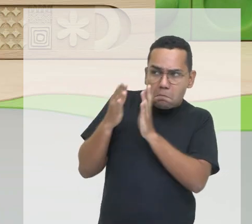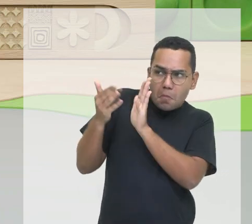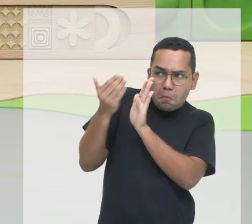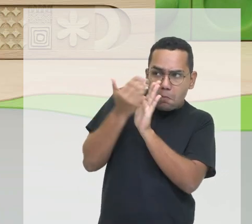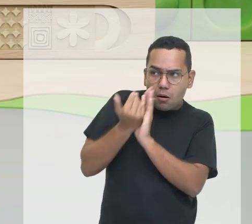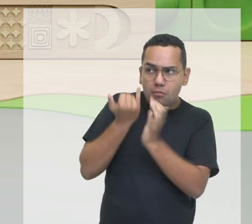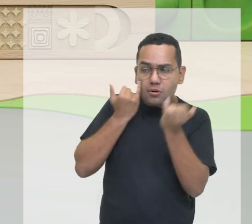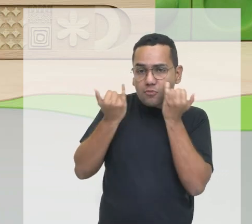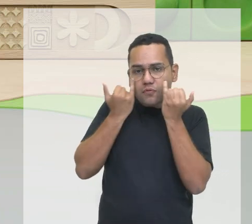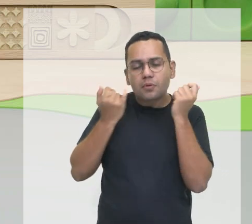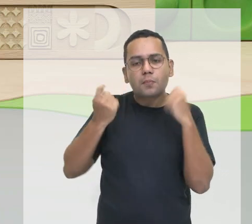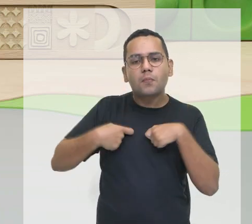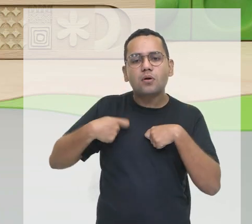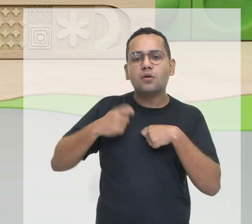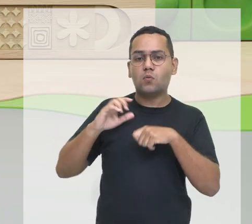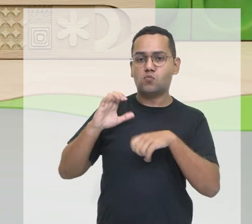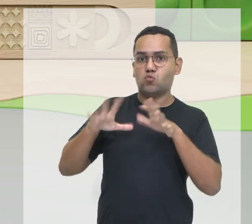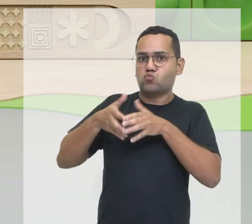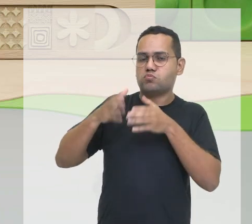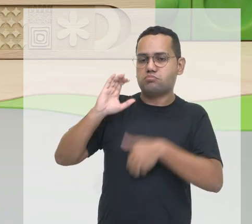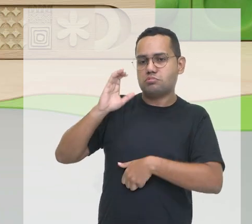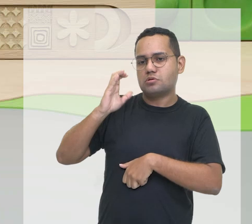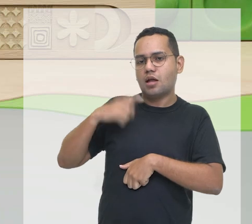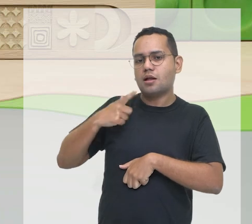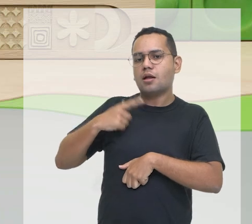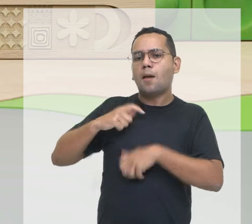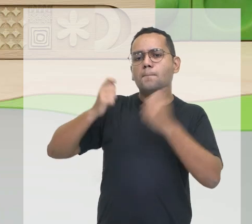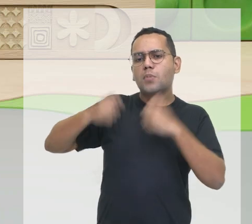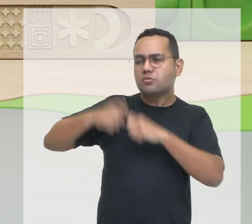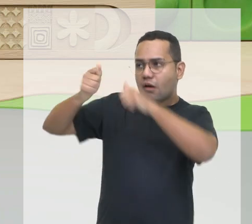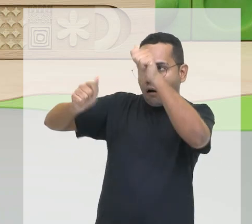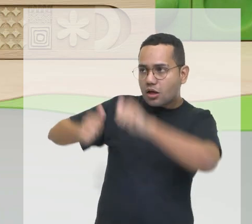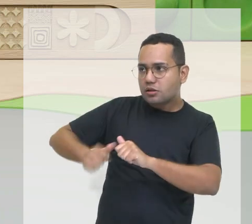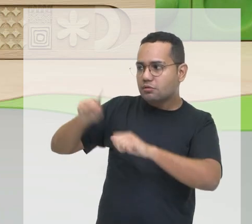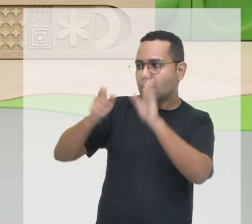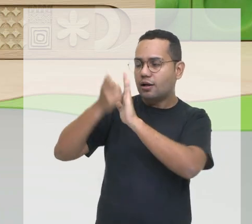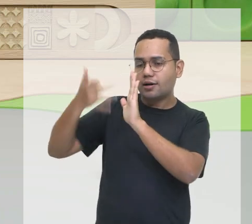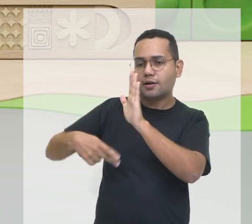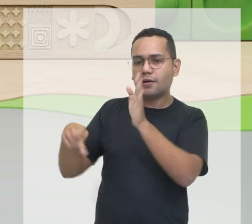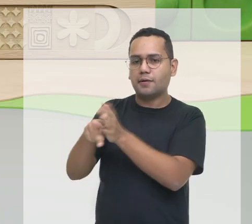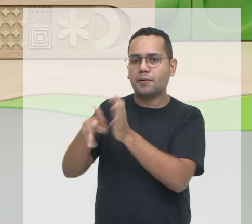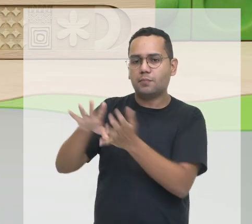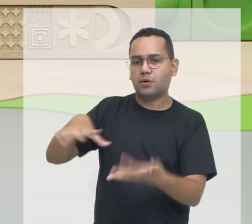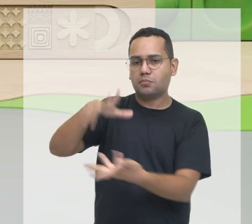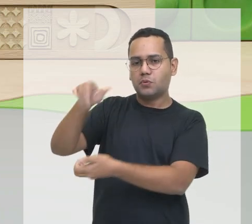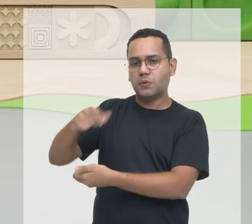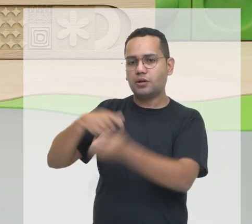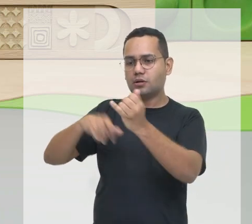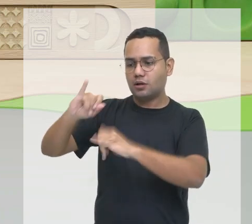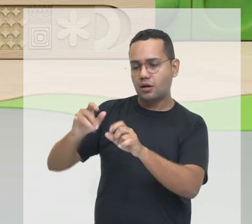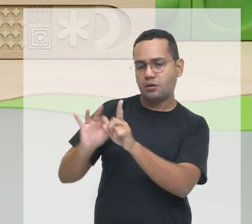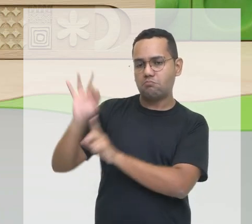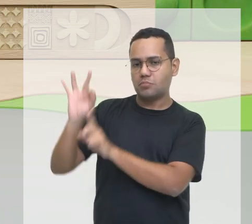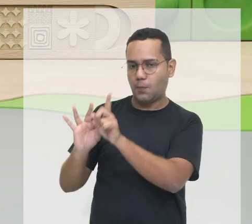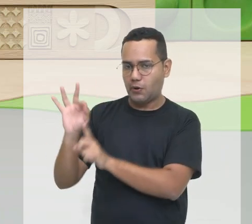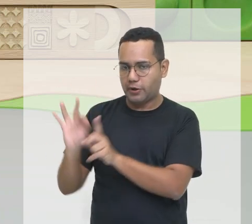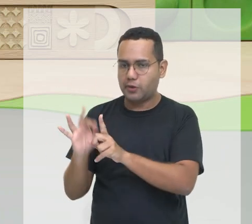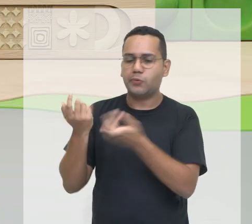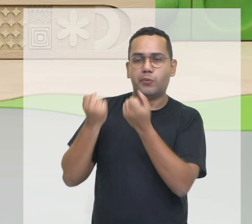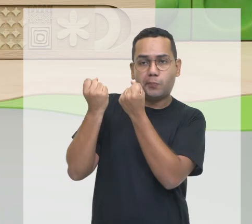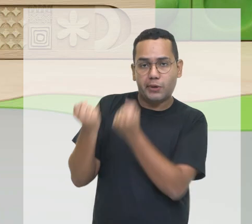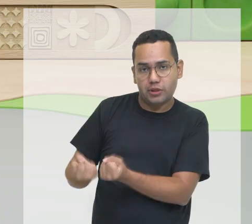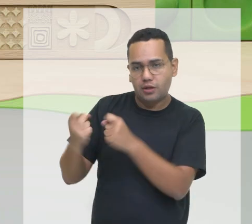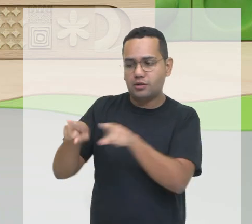identificar os elementos presentes na estrela e determinar a sua composição química, a sua temperatura, a sua densidade e